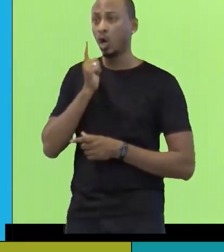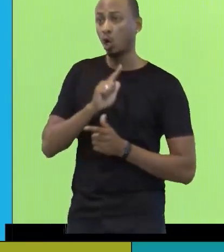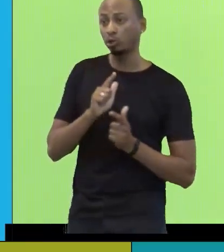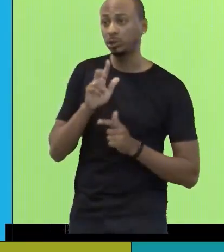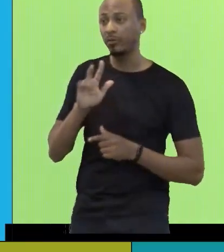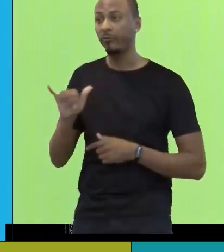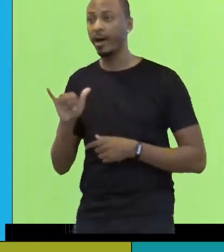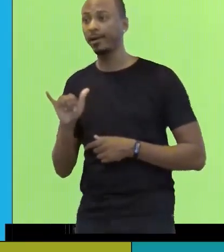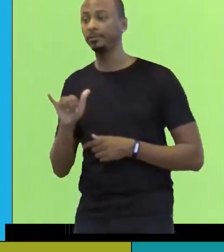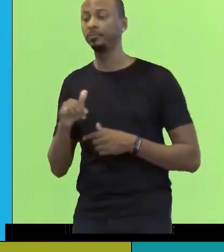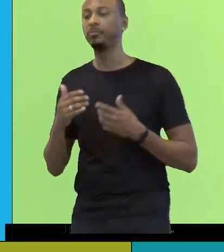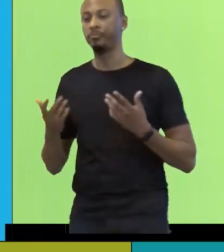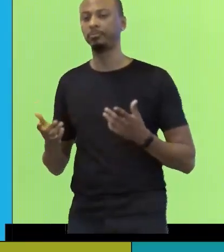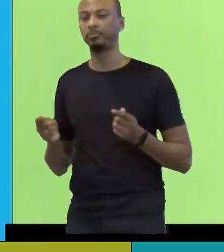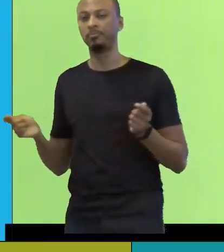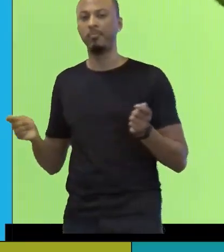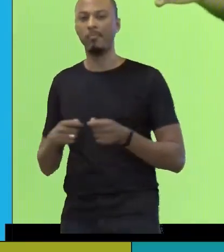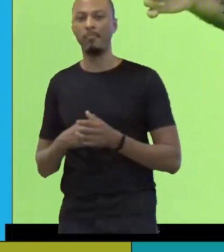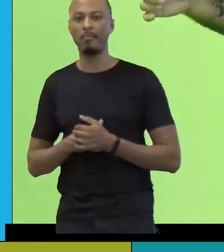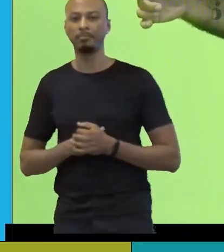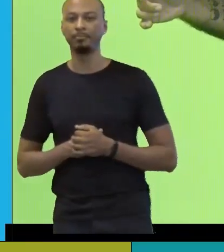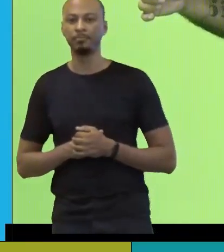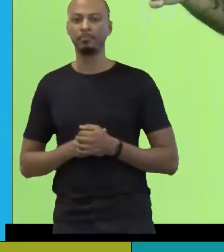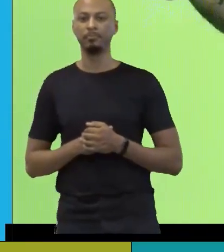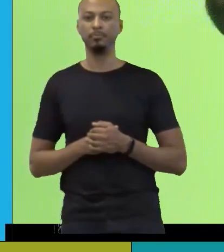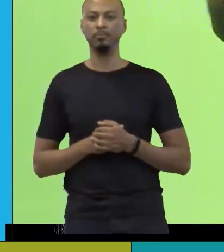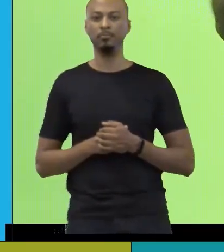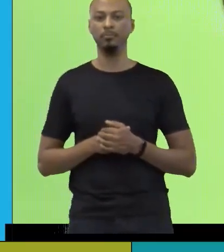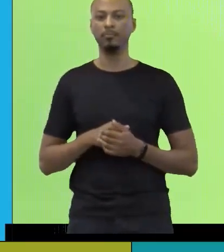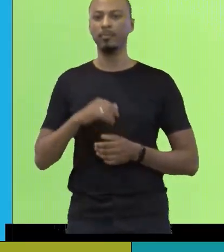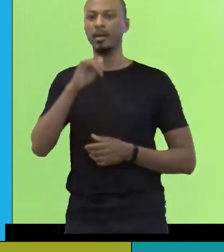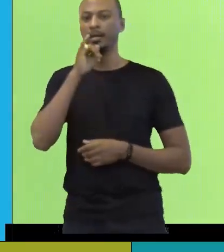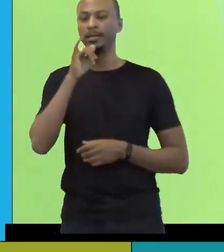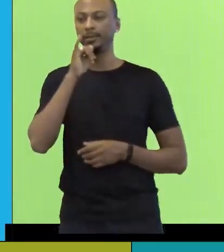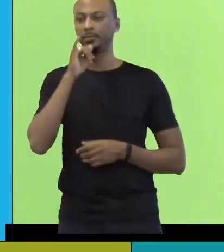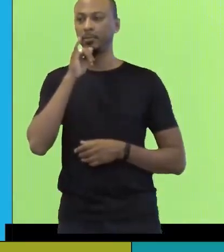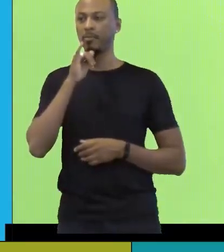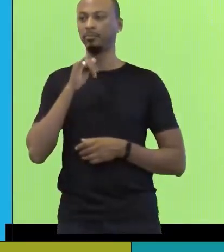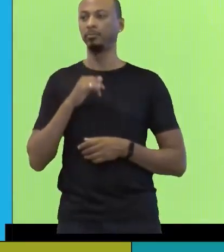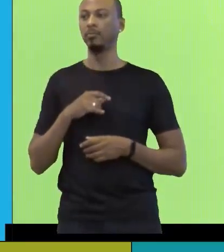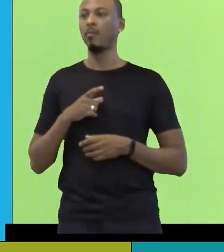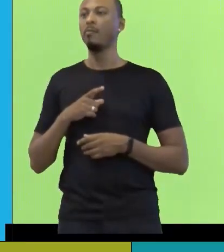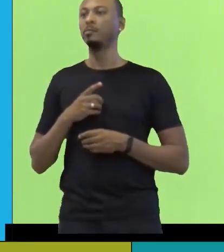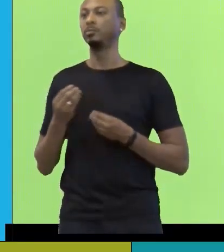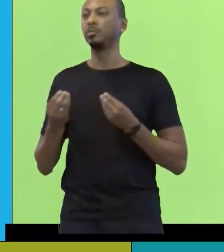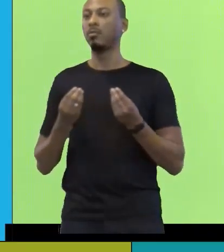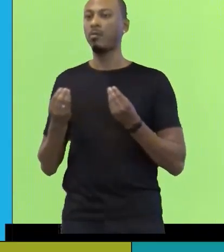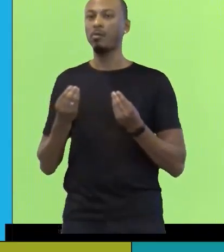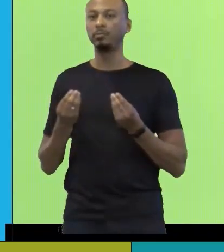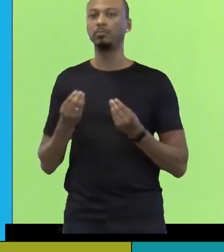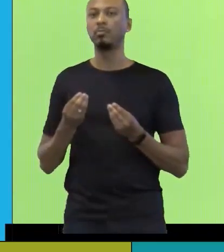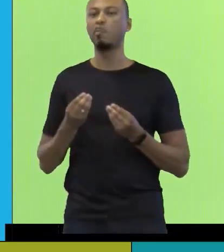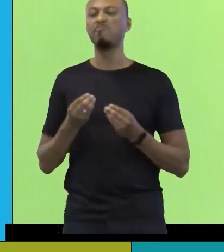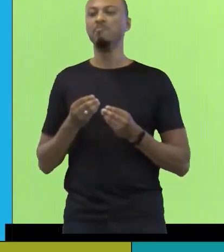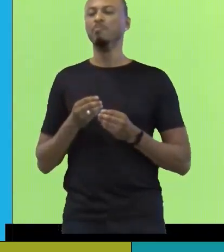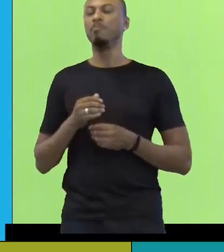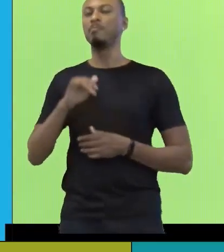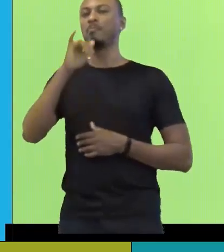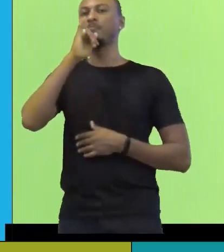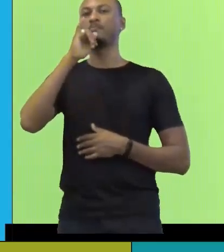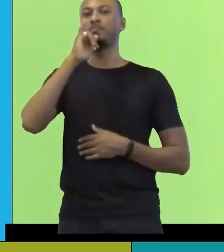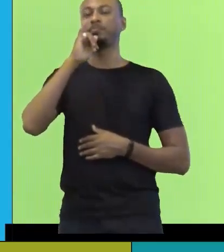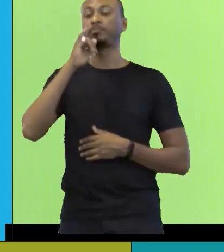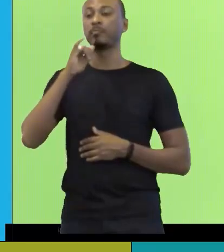a maneira como Aristóteles enxergava. Enquanto Aristóteles dizia que o homem é um ser